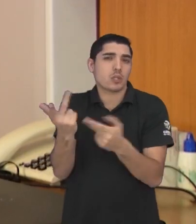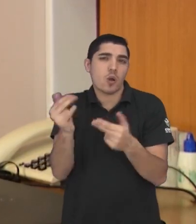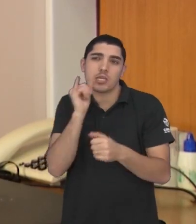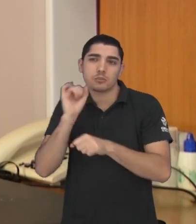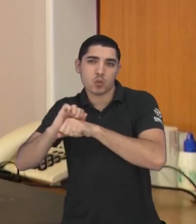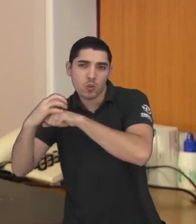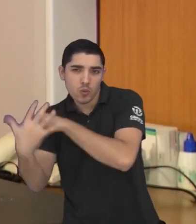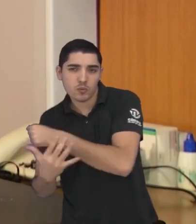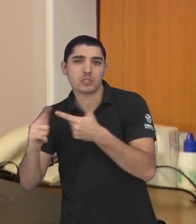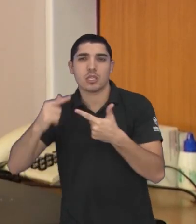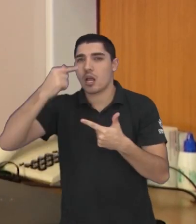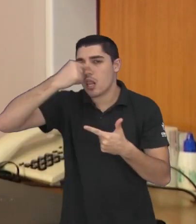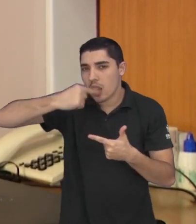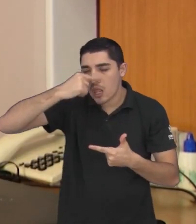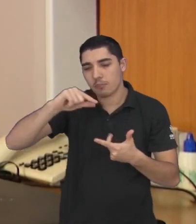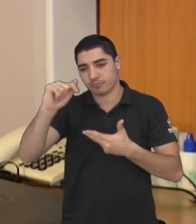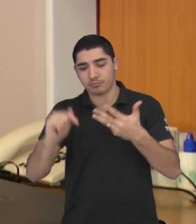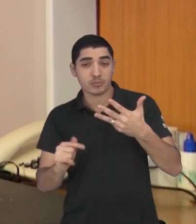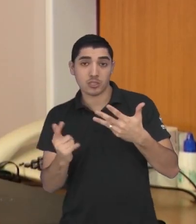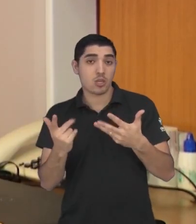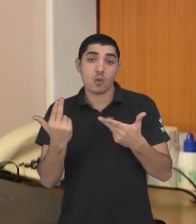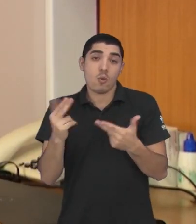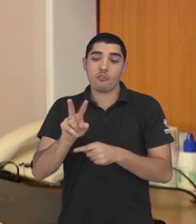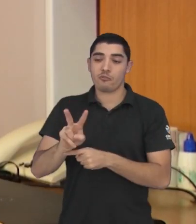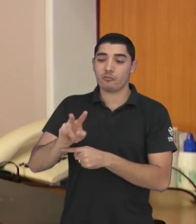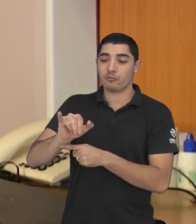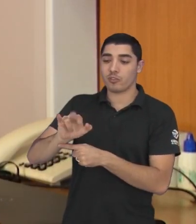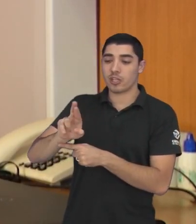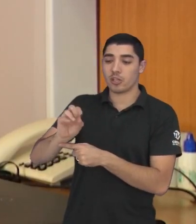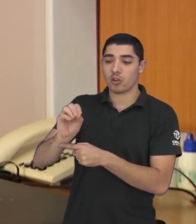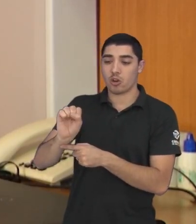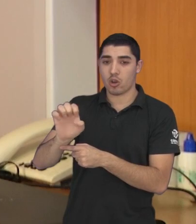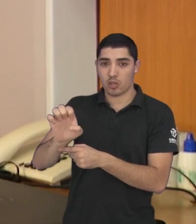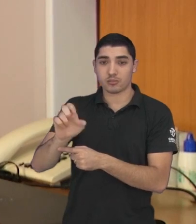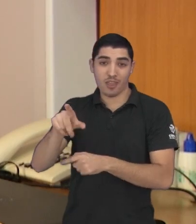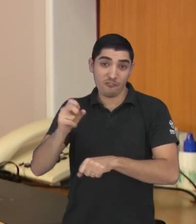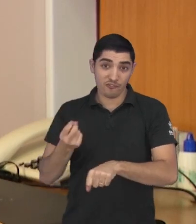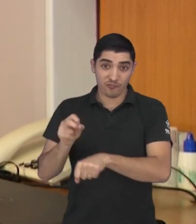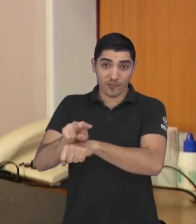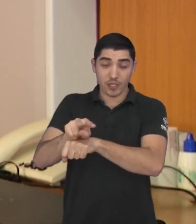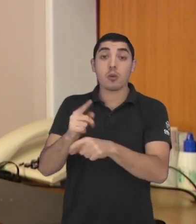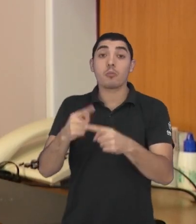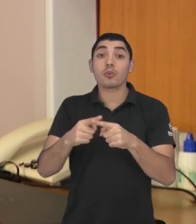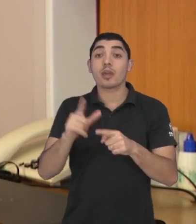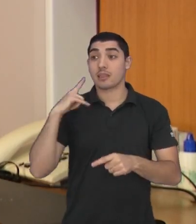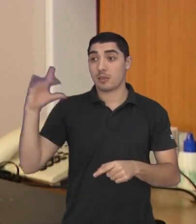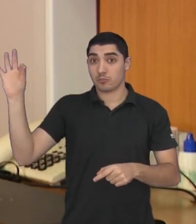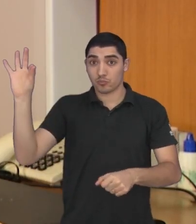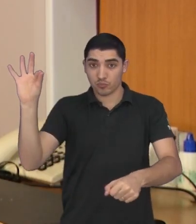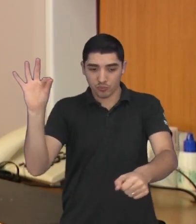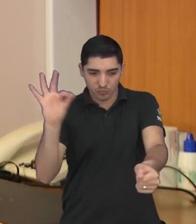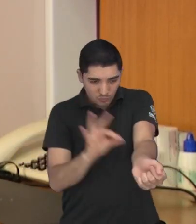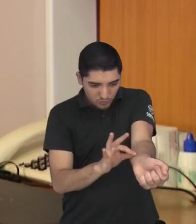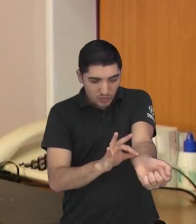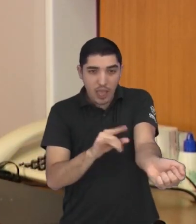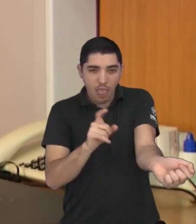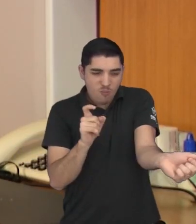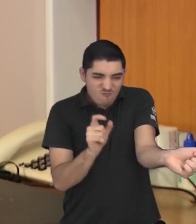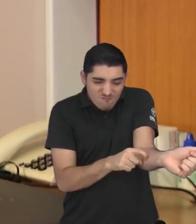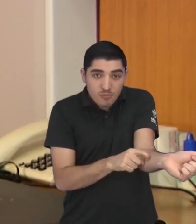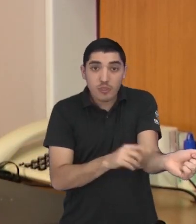fala de algumas pessoas, alguma delas, iam ter um Natal melhor. Então, na nossa andança nos bairros, a gente viu de verdade